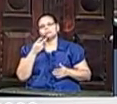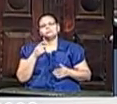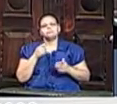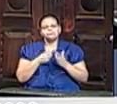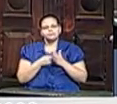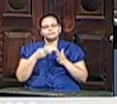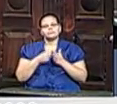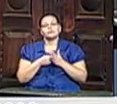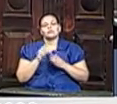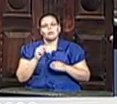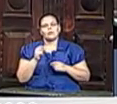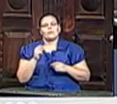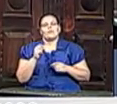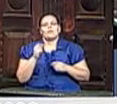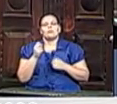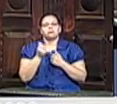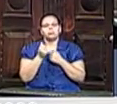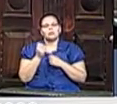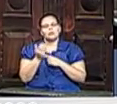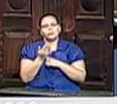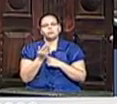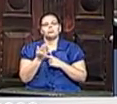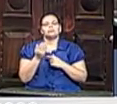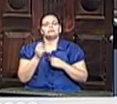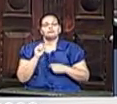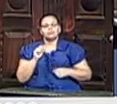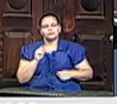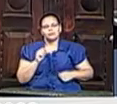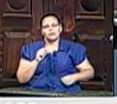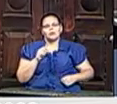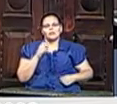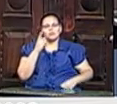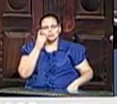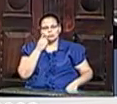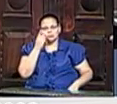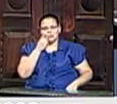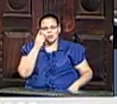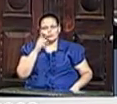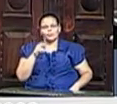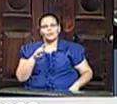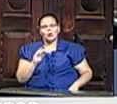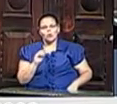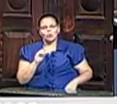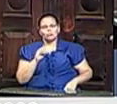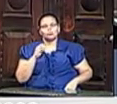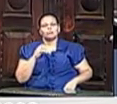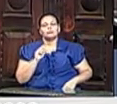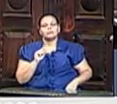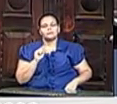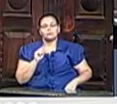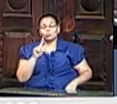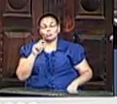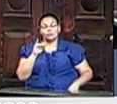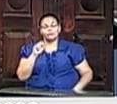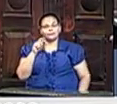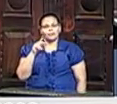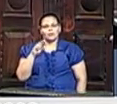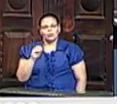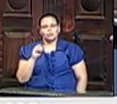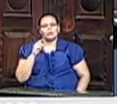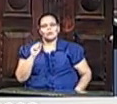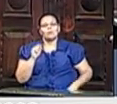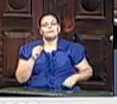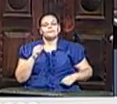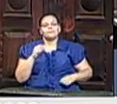de Vossa Excelência também, assim como disse o deputado Luiz Paulo, bater na tecla de que esse modelo experimentado nas